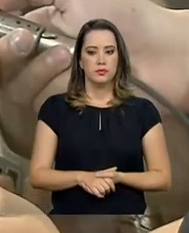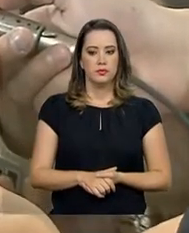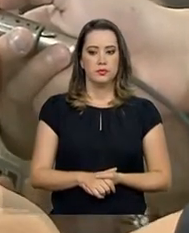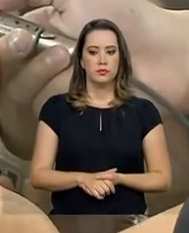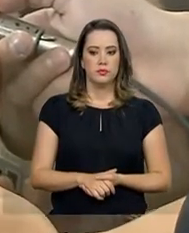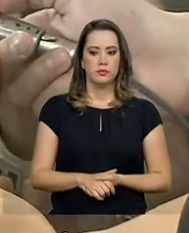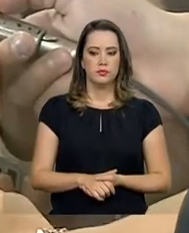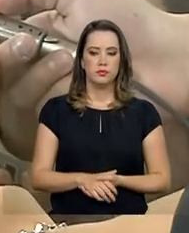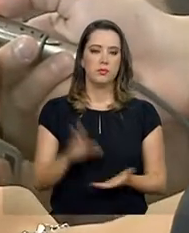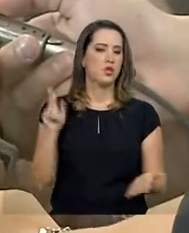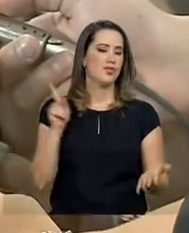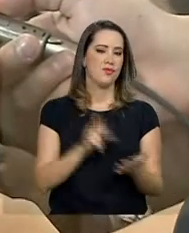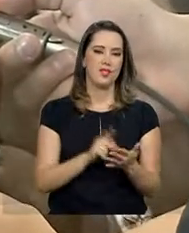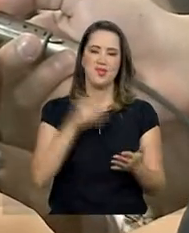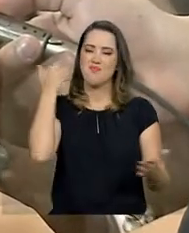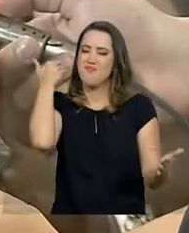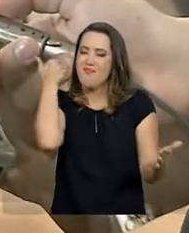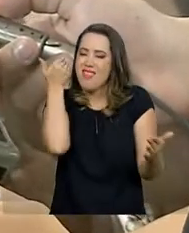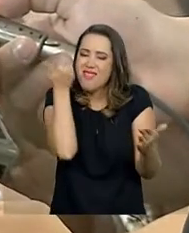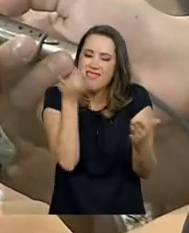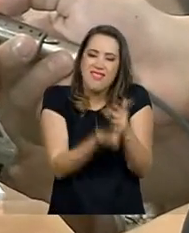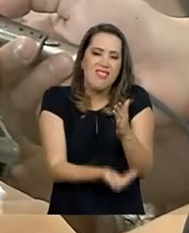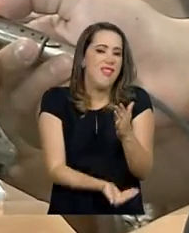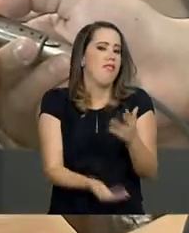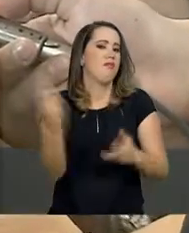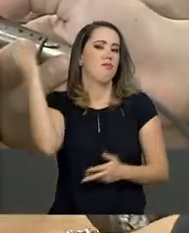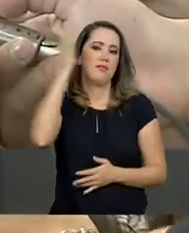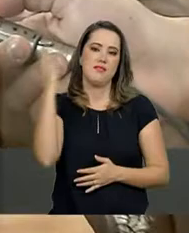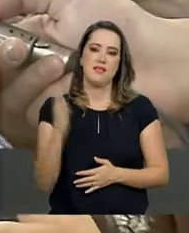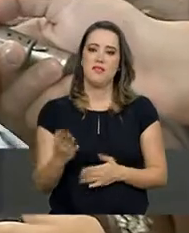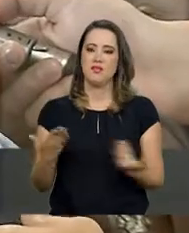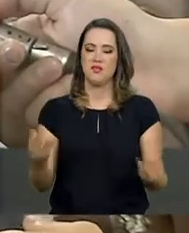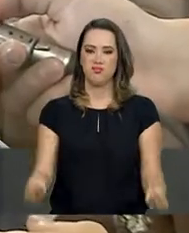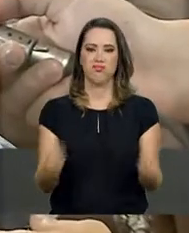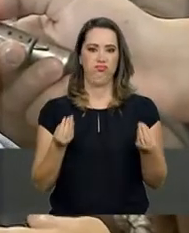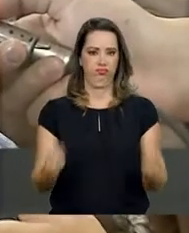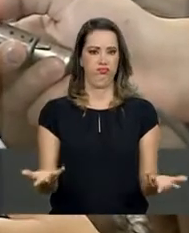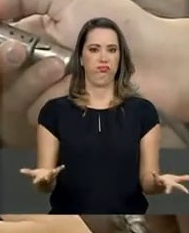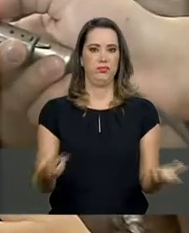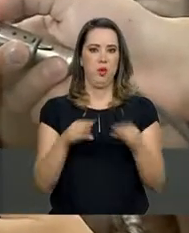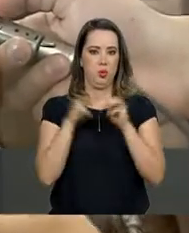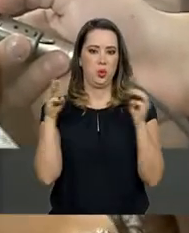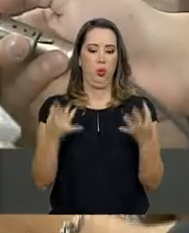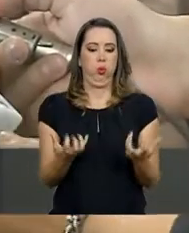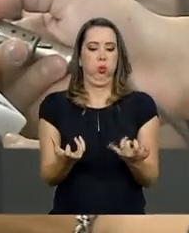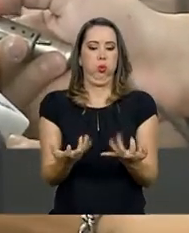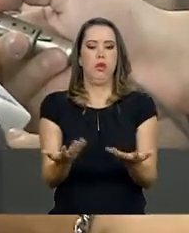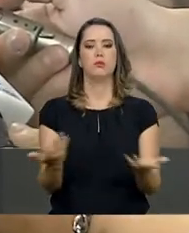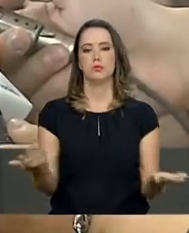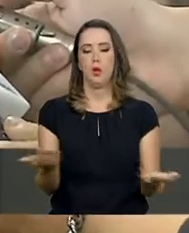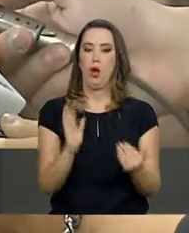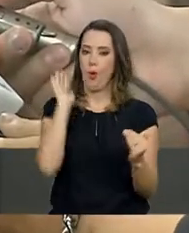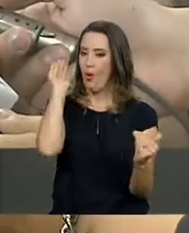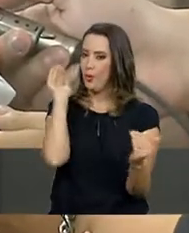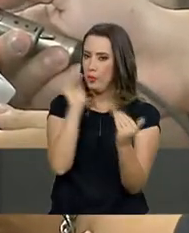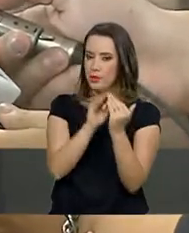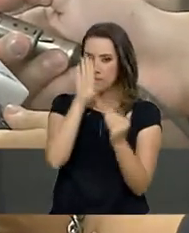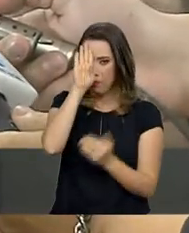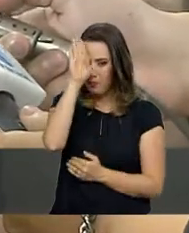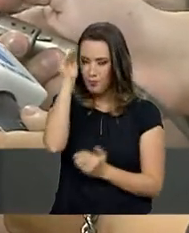Realmente é uma perda inestimável para o Brasil. Agora a prioridade do Ministério da Educação se